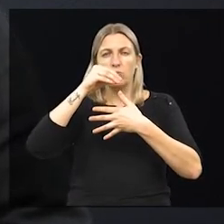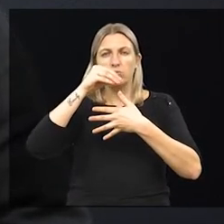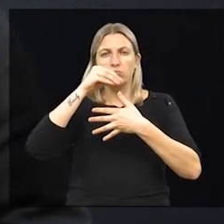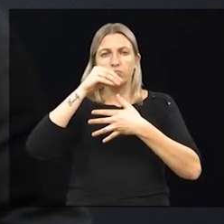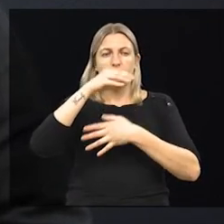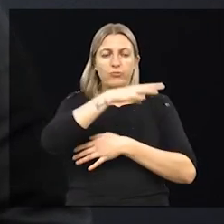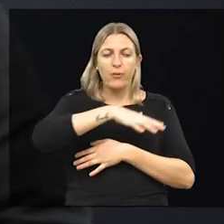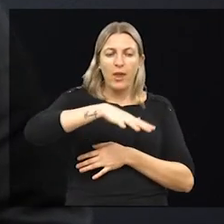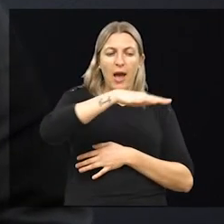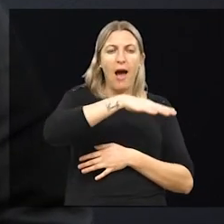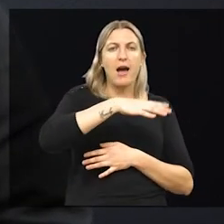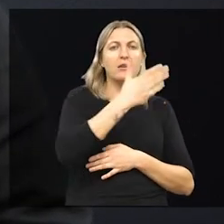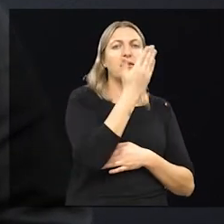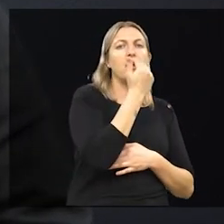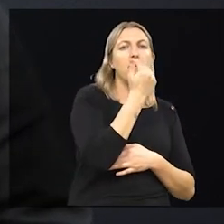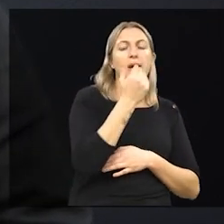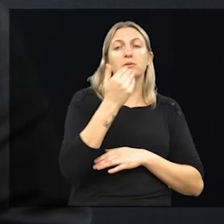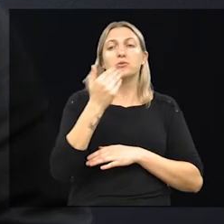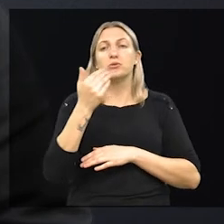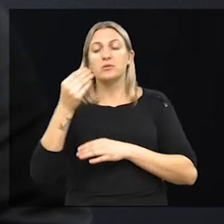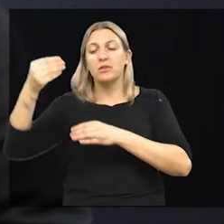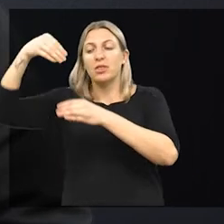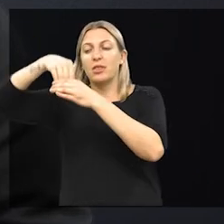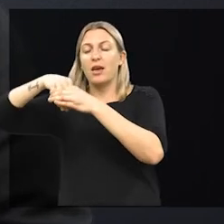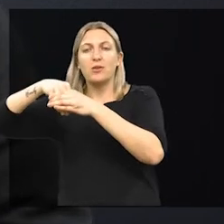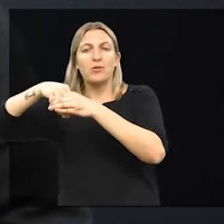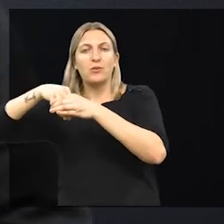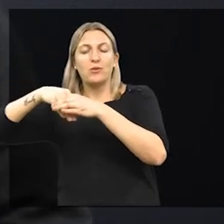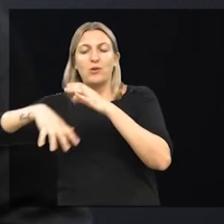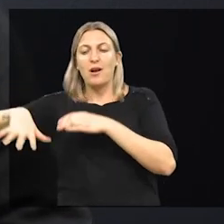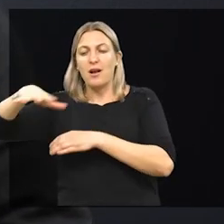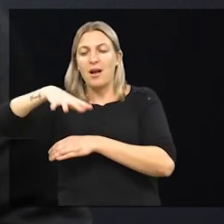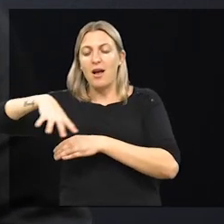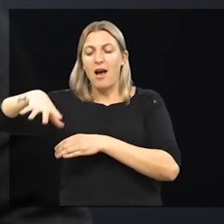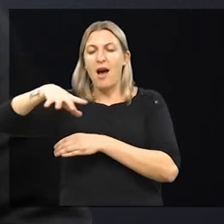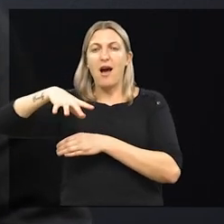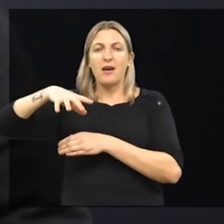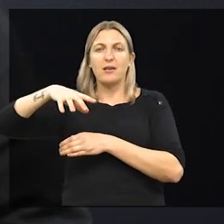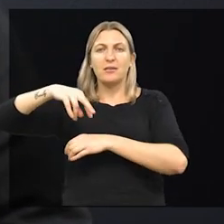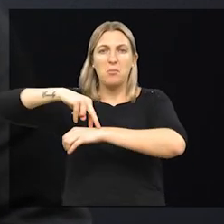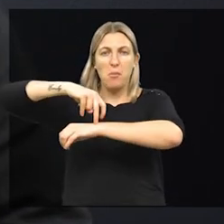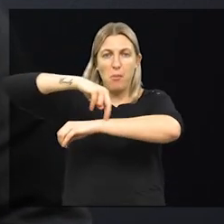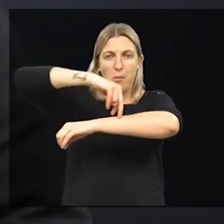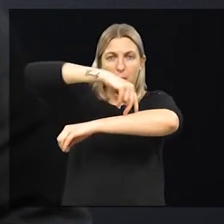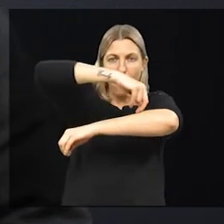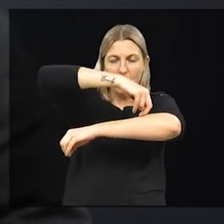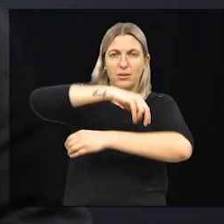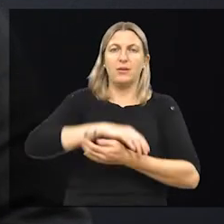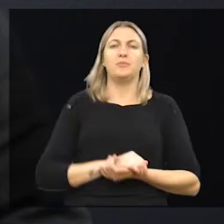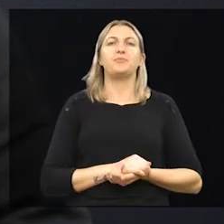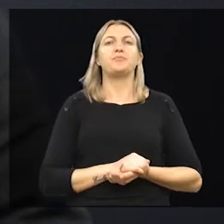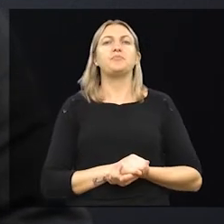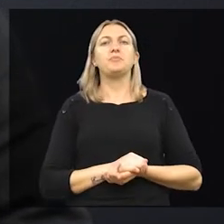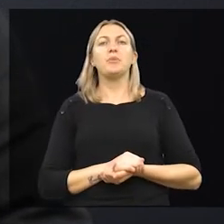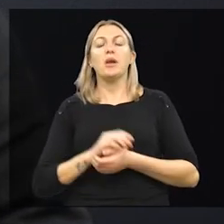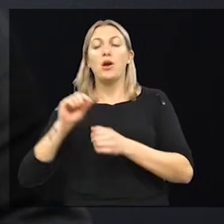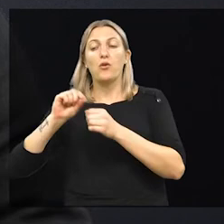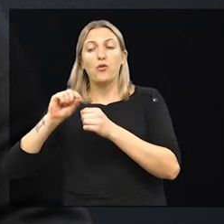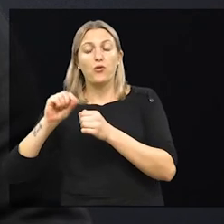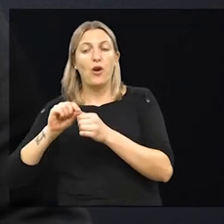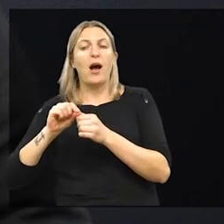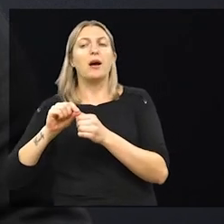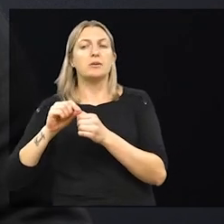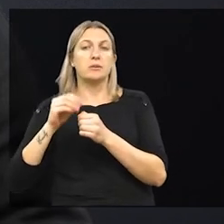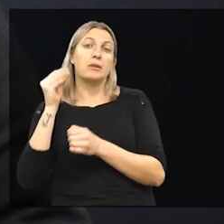e inclusive depois que eu acabei o mestrado a gente conseguiu publicar uma revista bem conceituada justamente